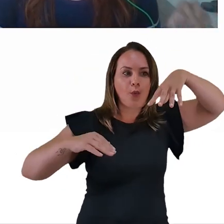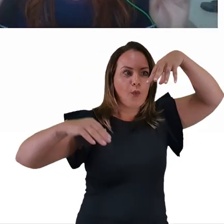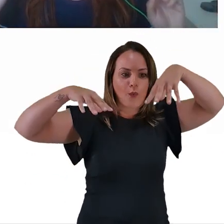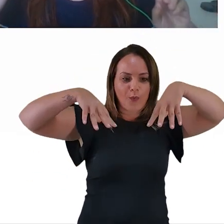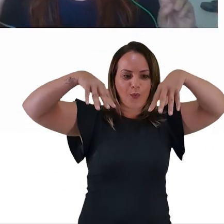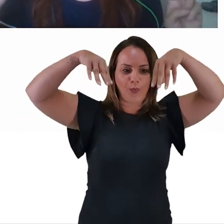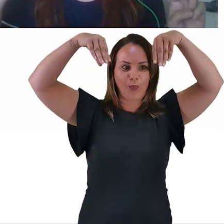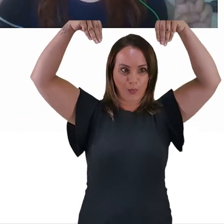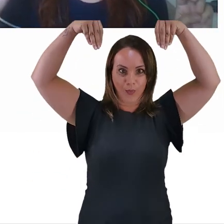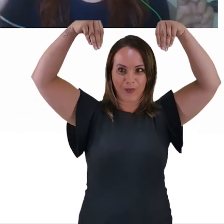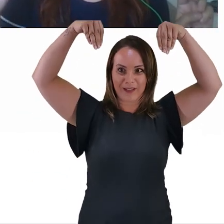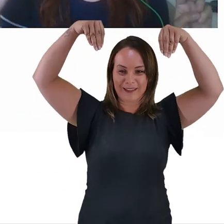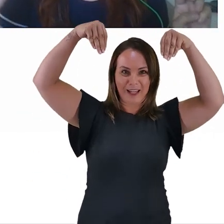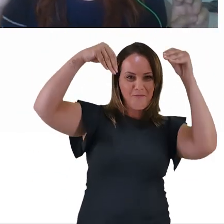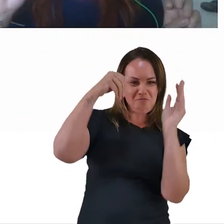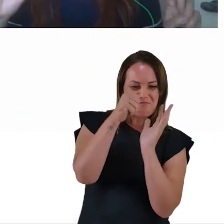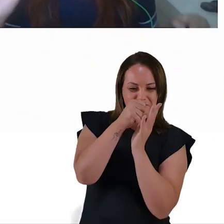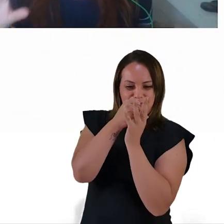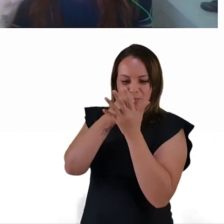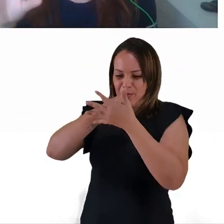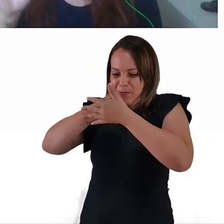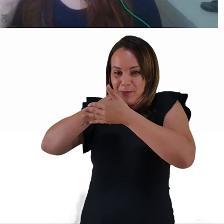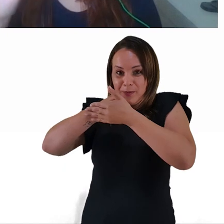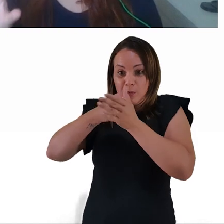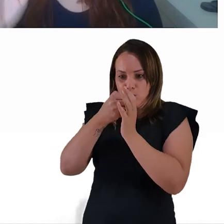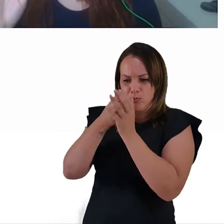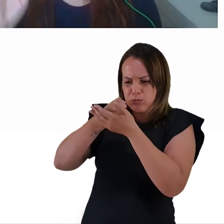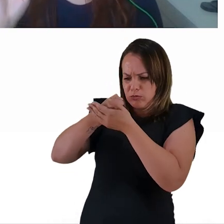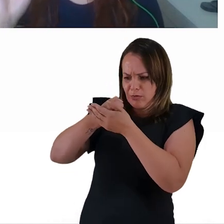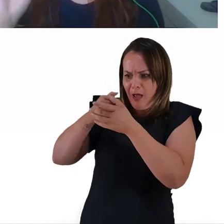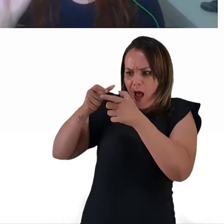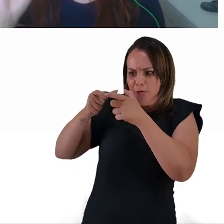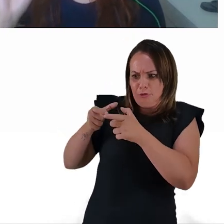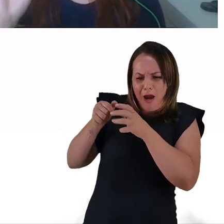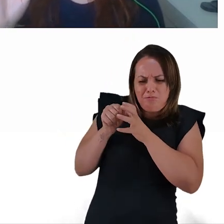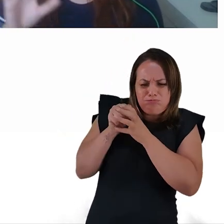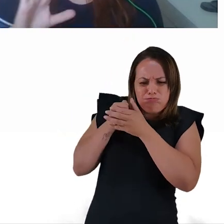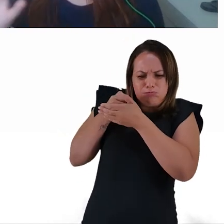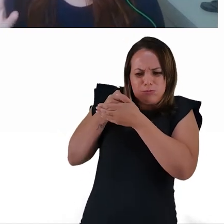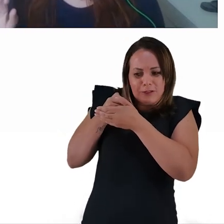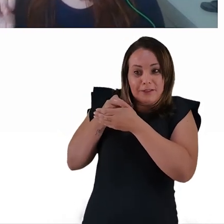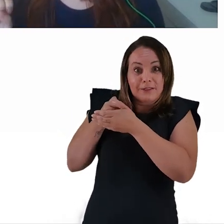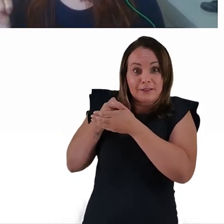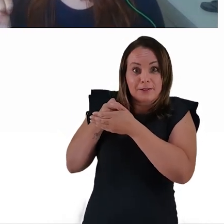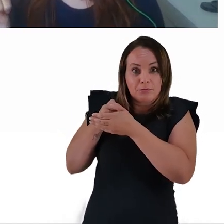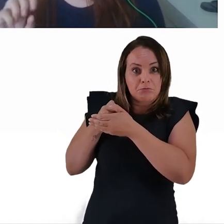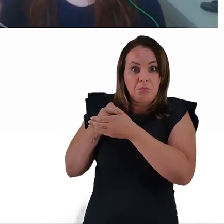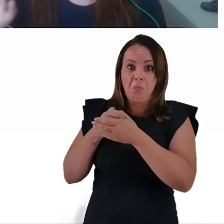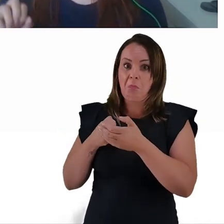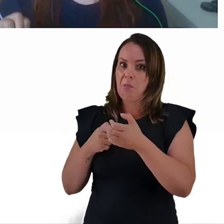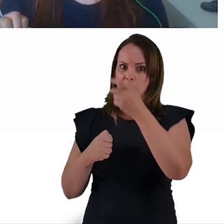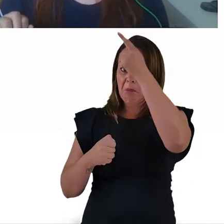E aí, dentro desse castelo, tem um lugar muito reservado que pouquíssimas pessoas